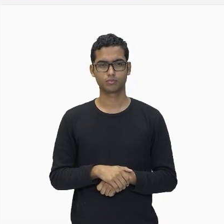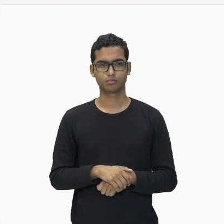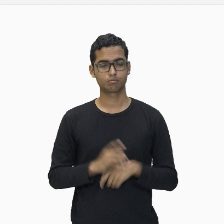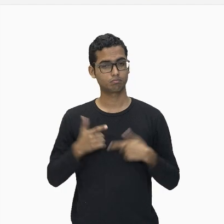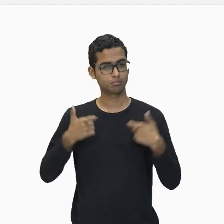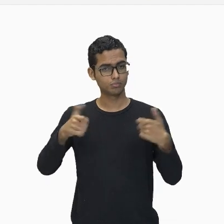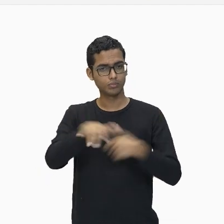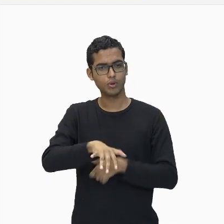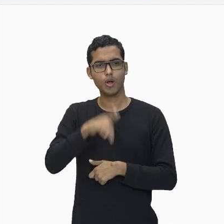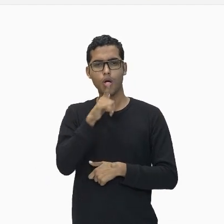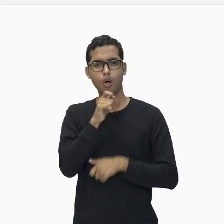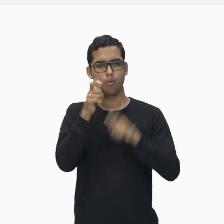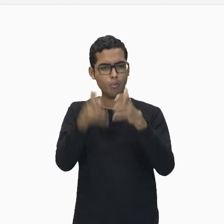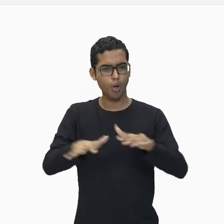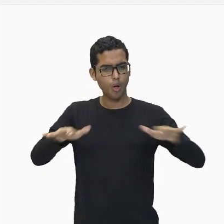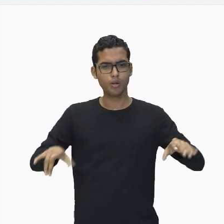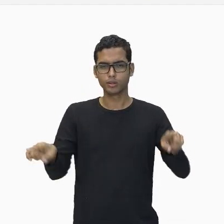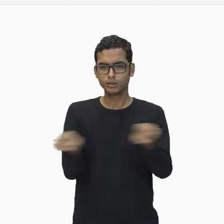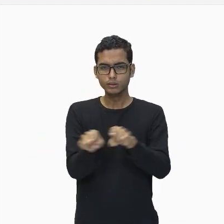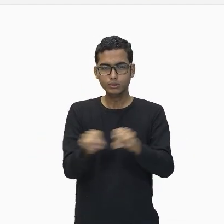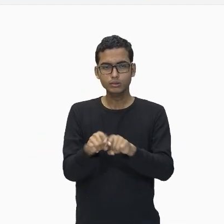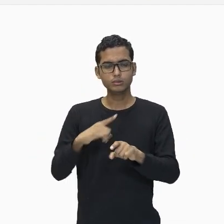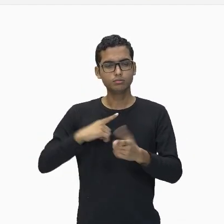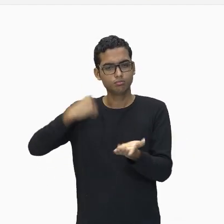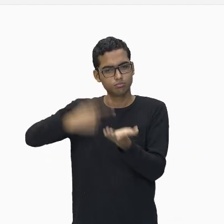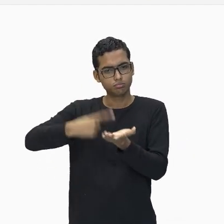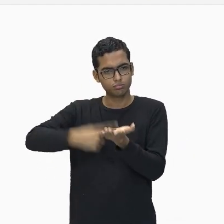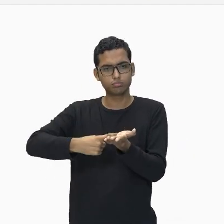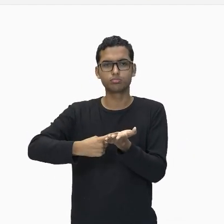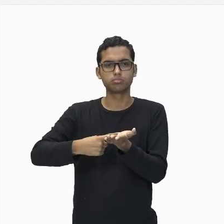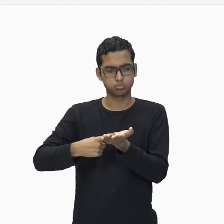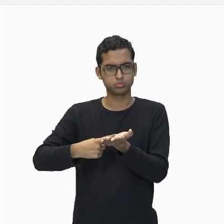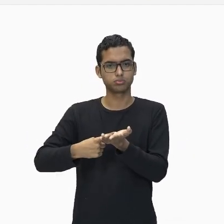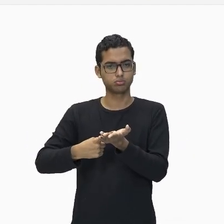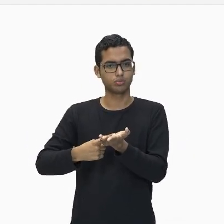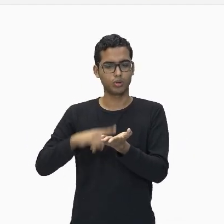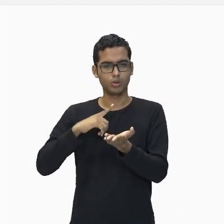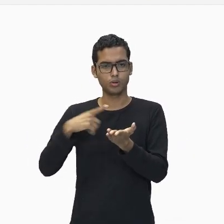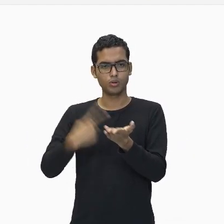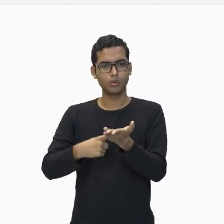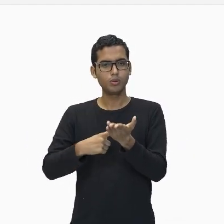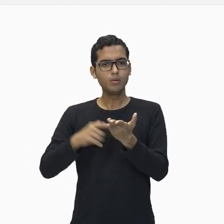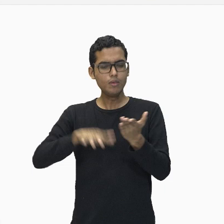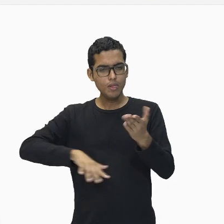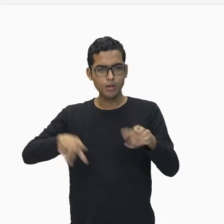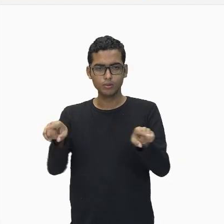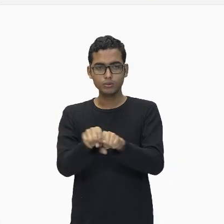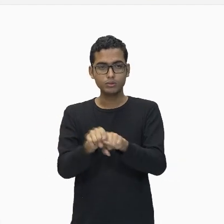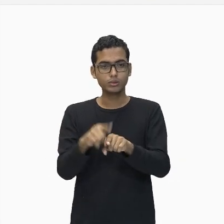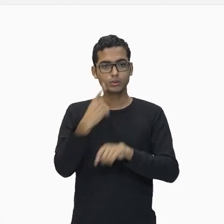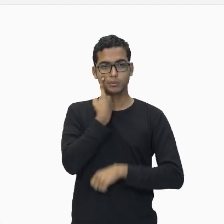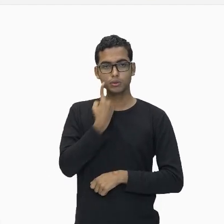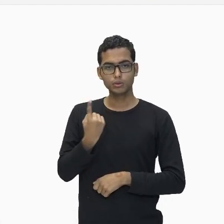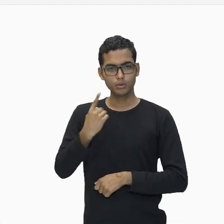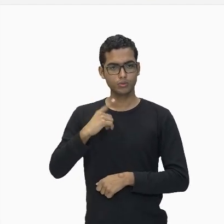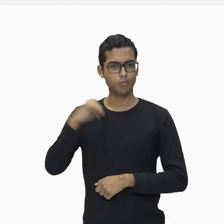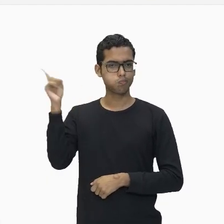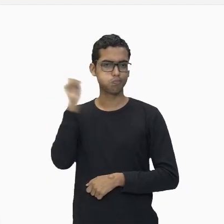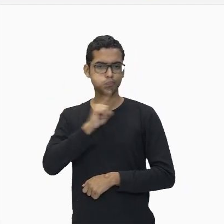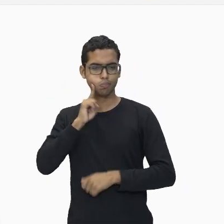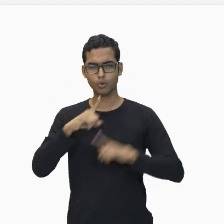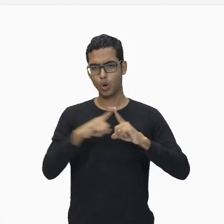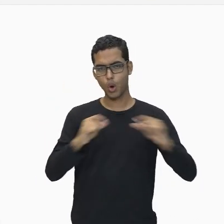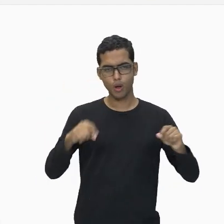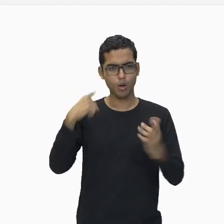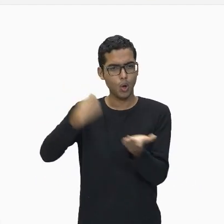Pacífico. Em meio à negociação diplomática entre Estados Unidos e Japão, este último bombardeou a base naval de Pearl Harbor, no